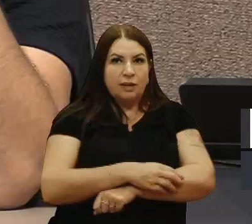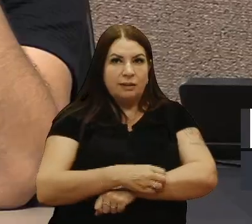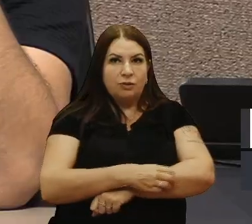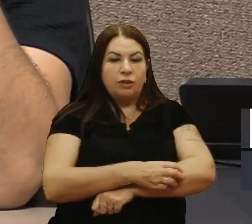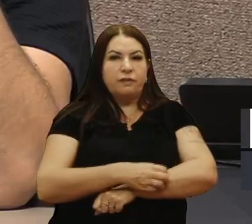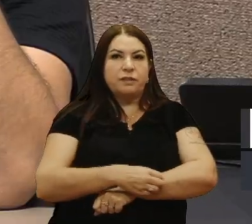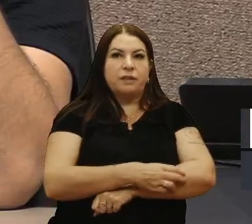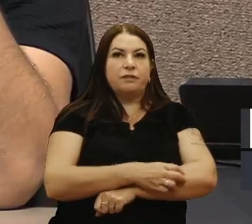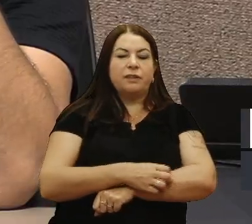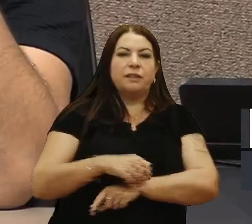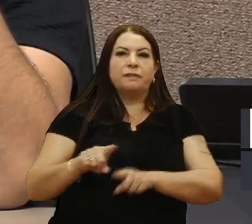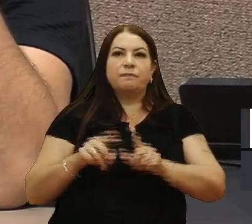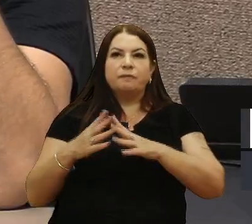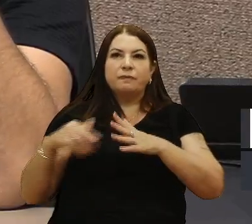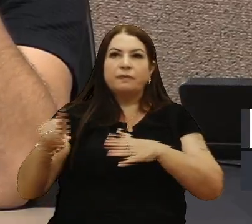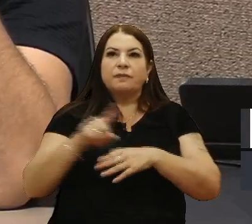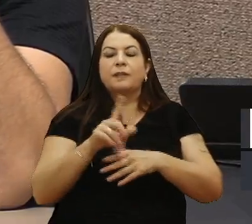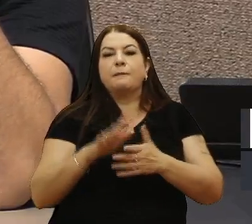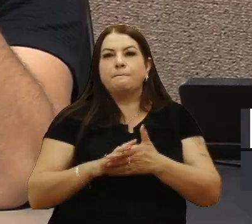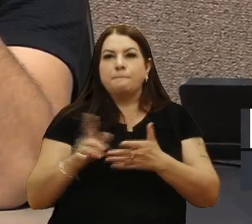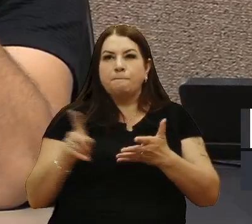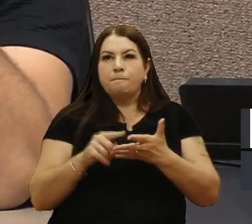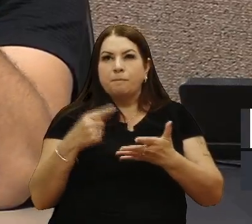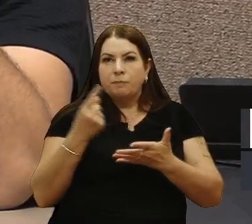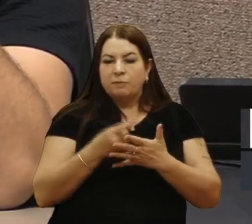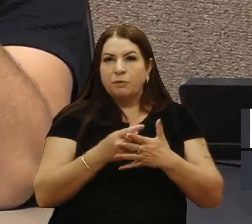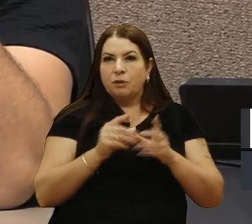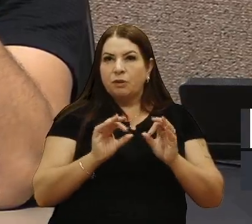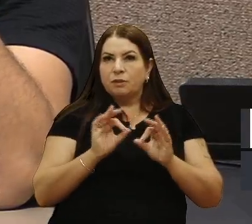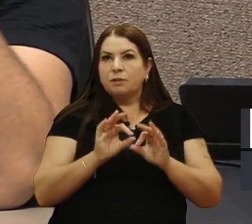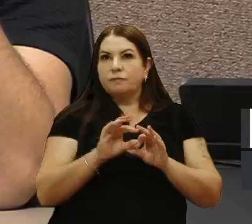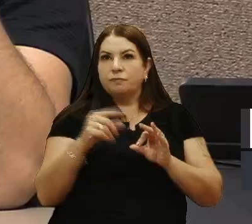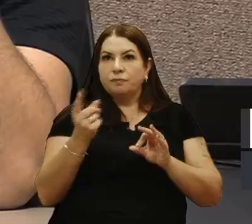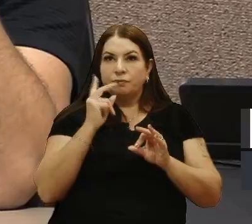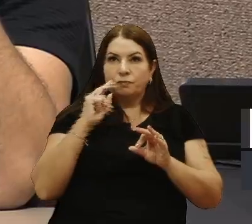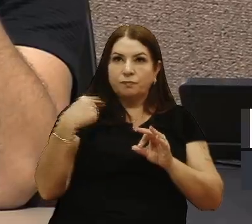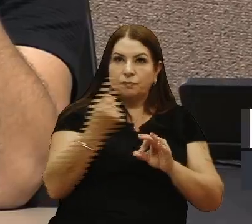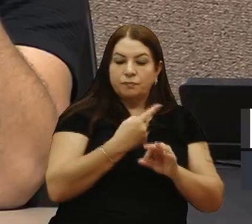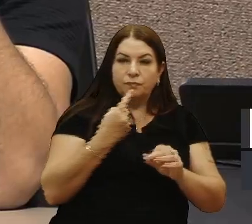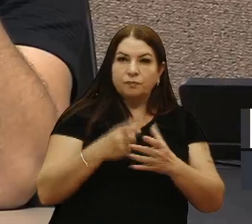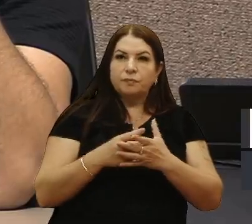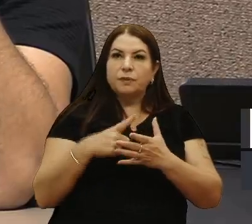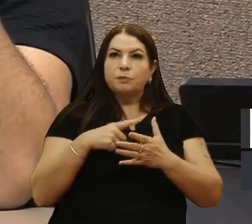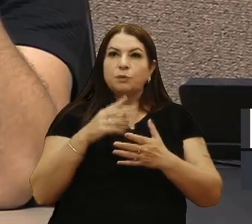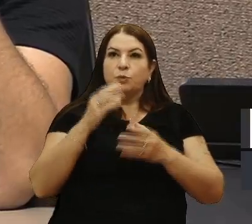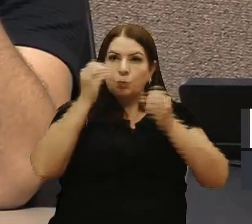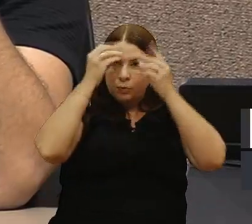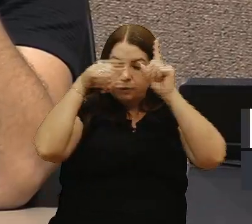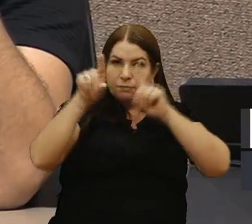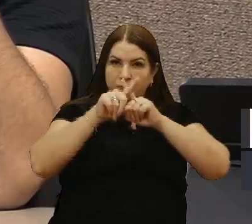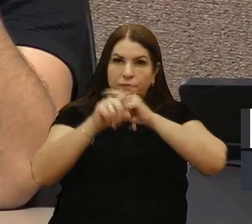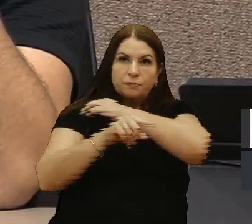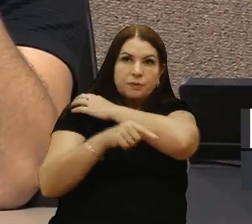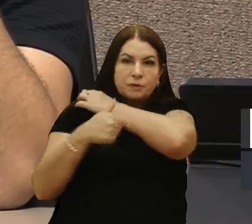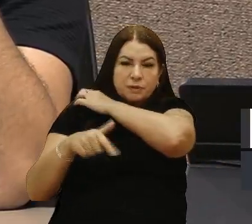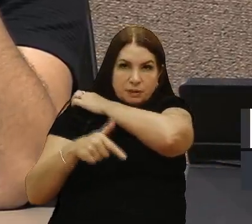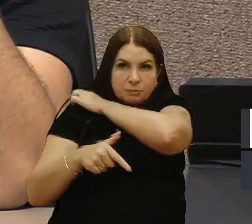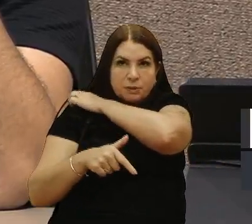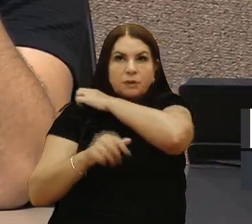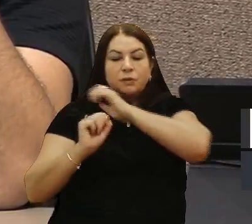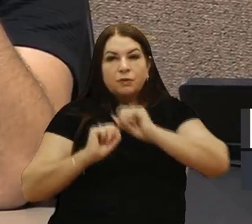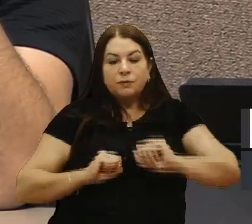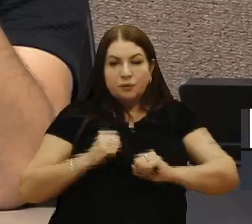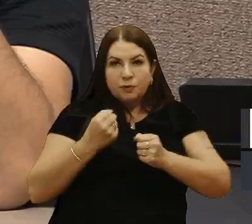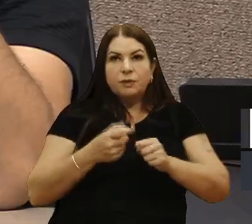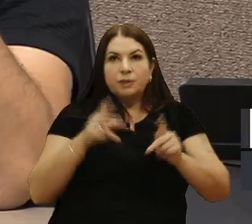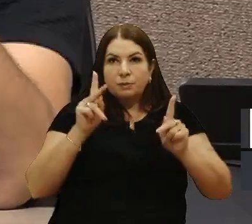aqui nessa casa sabemos bem o quanto a gente vira vidraça, o quanto nós aqui todos temos conhecimento do nosso trabalho, da nossa dedicação,